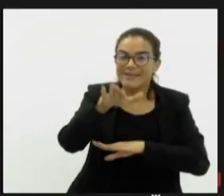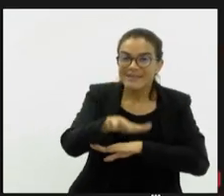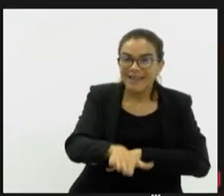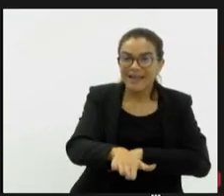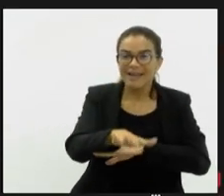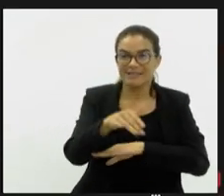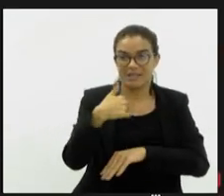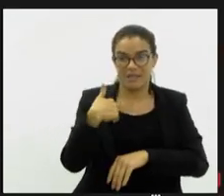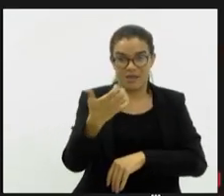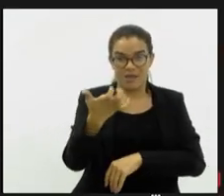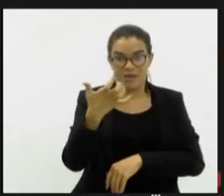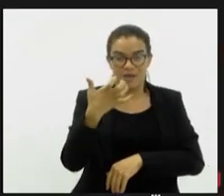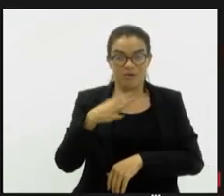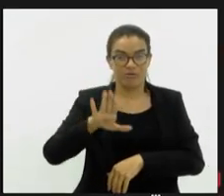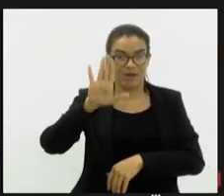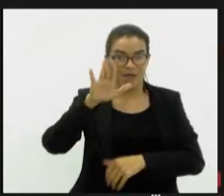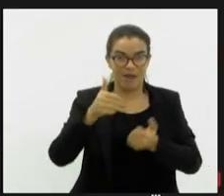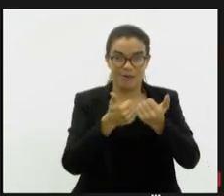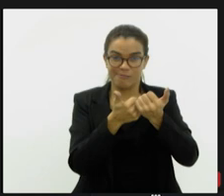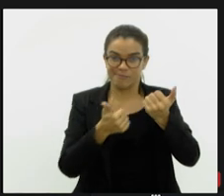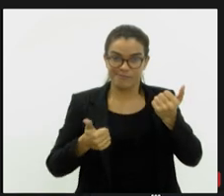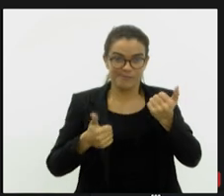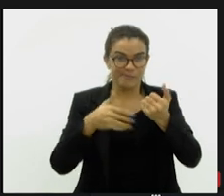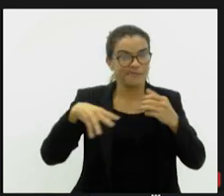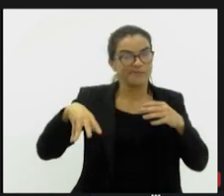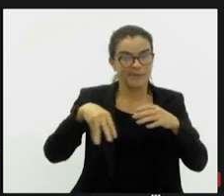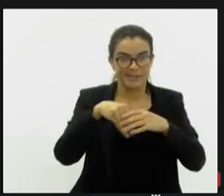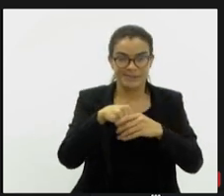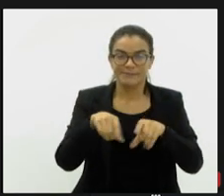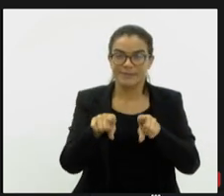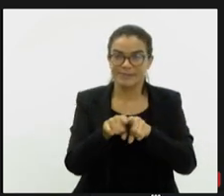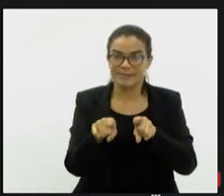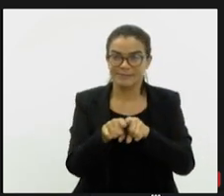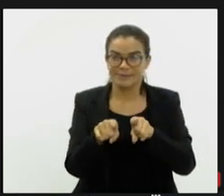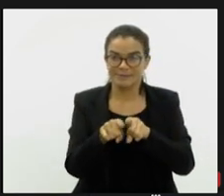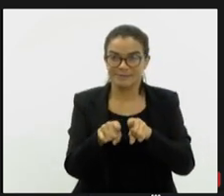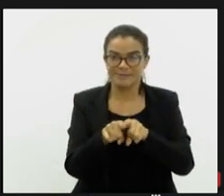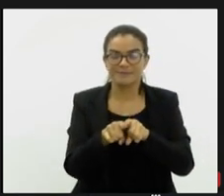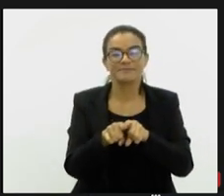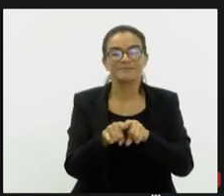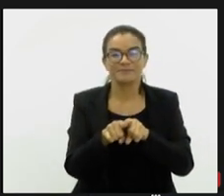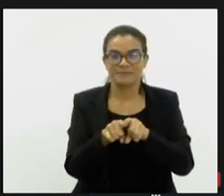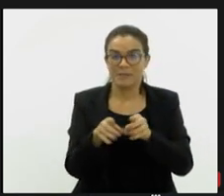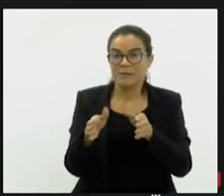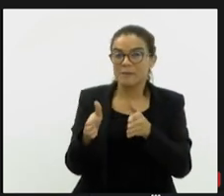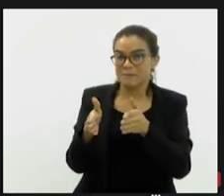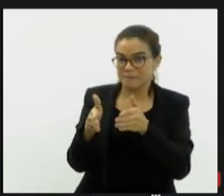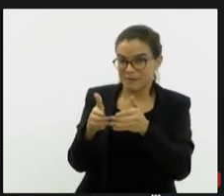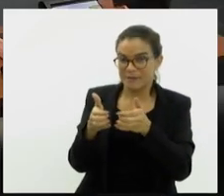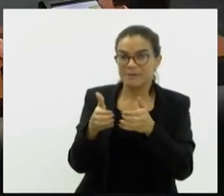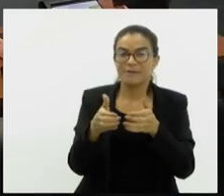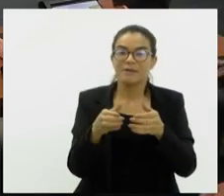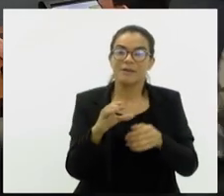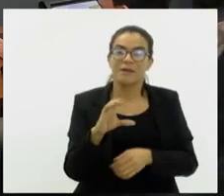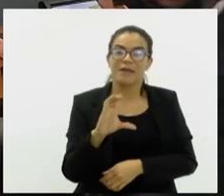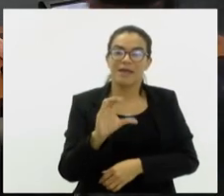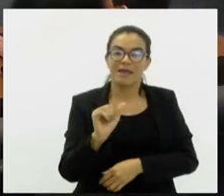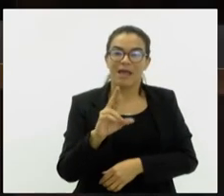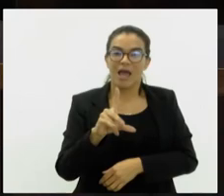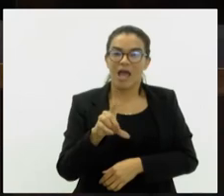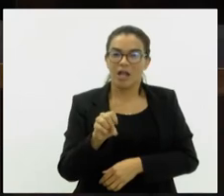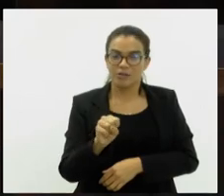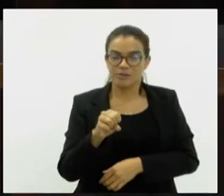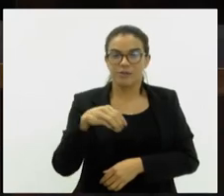da coautoria do projeto Munir, deputado Munir. Coautoria solicitada pelo deputado Carlos Macedo,